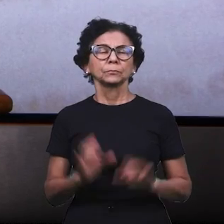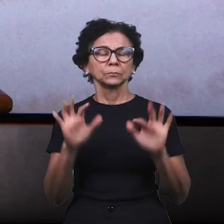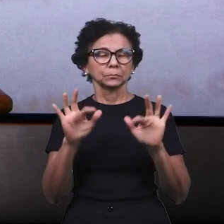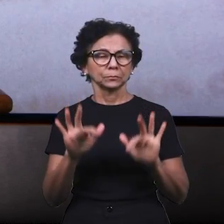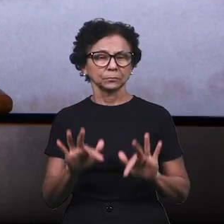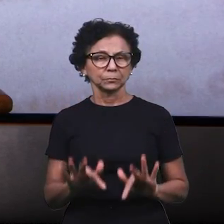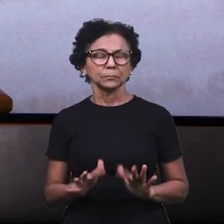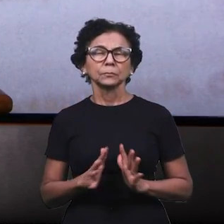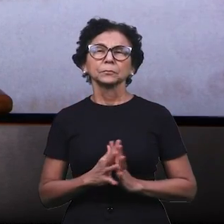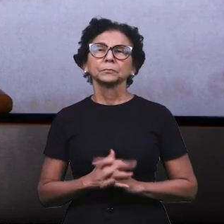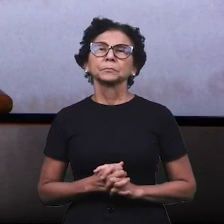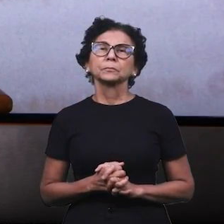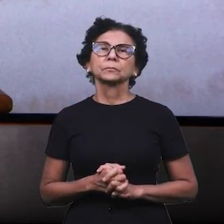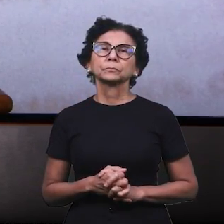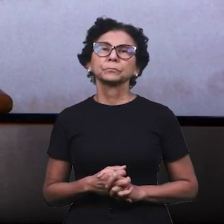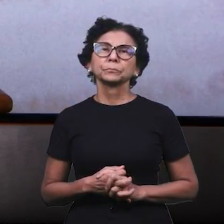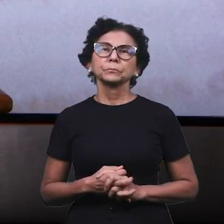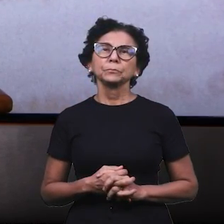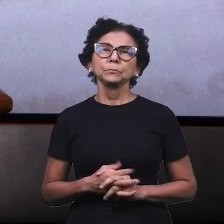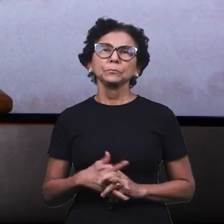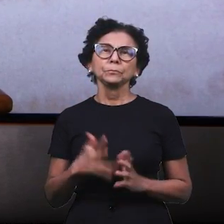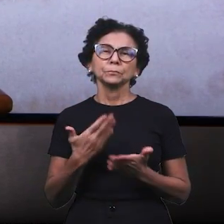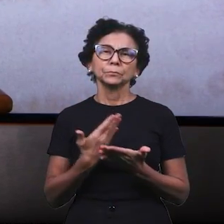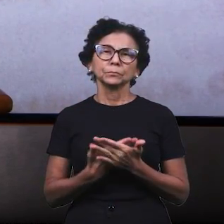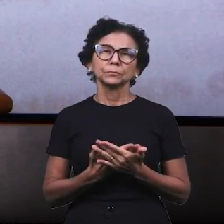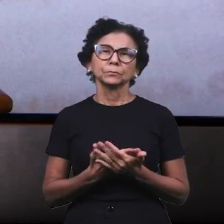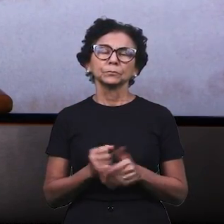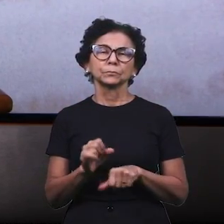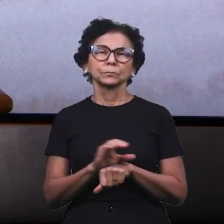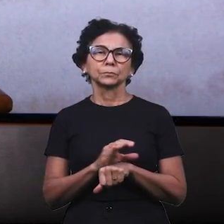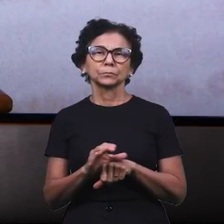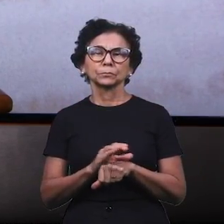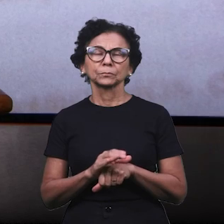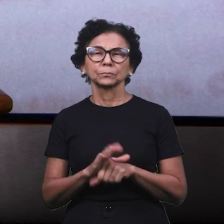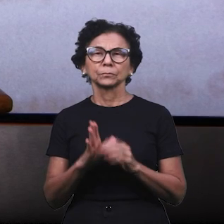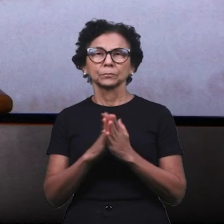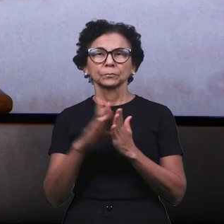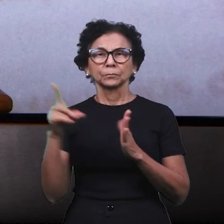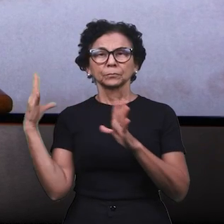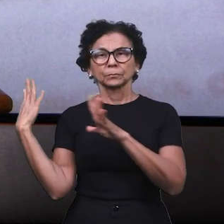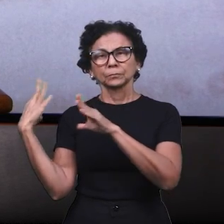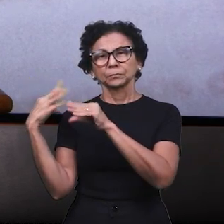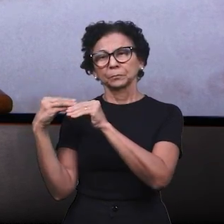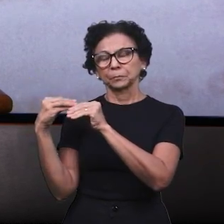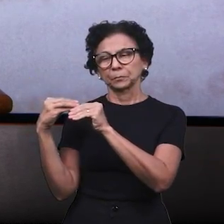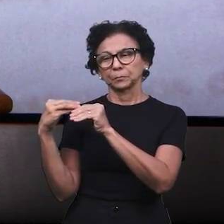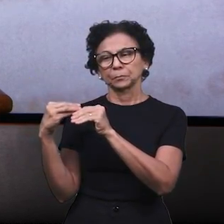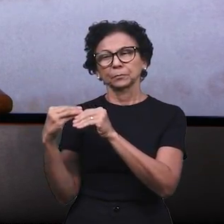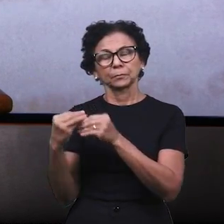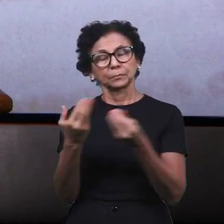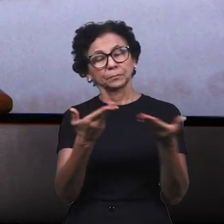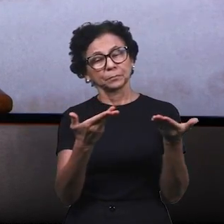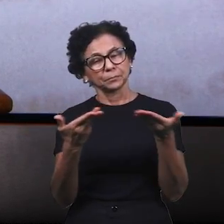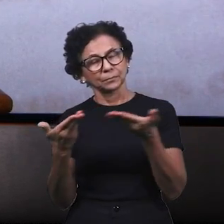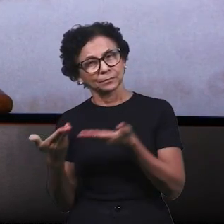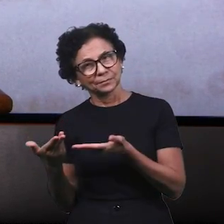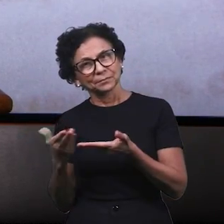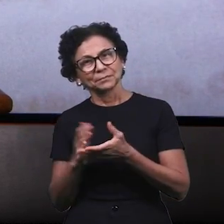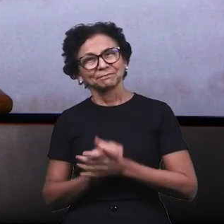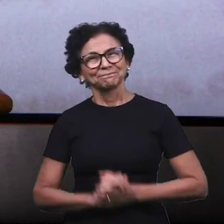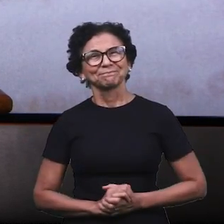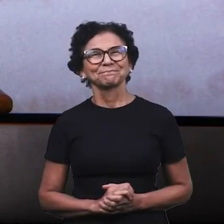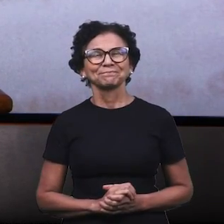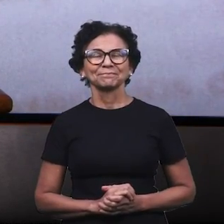Encerramos aqui mais uma aula do nosso curso de síntese da Bíblia e convidamos para